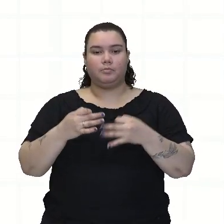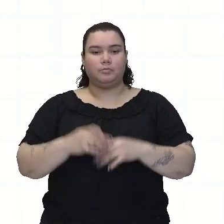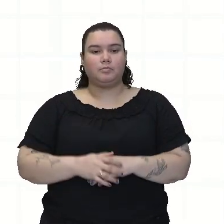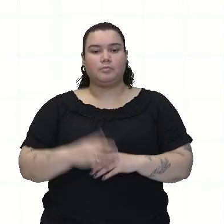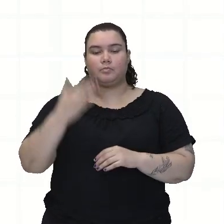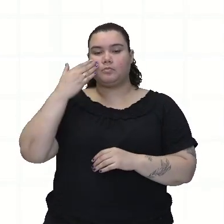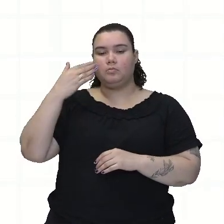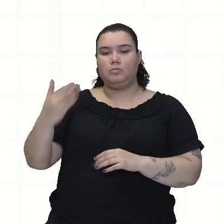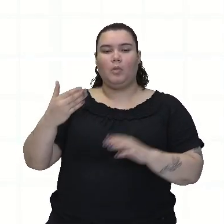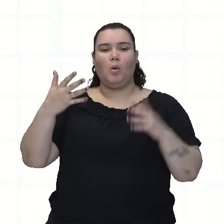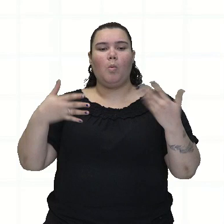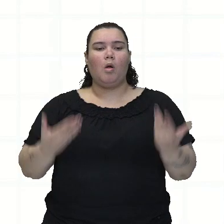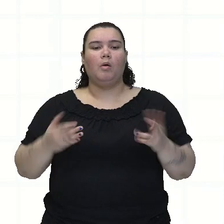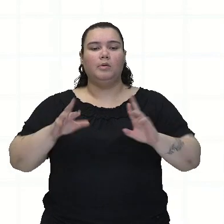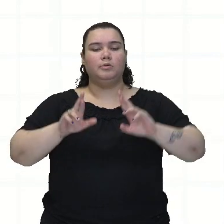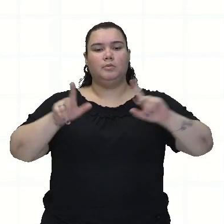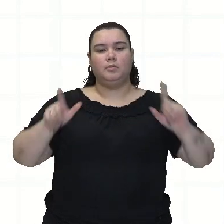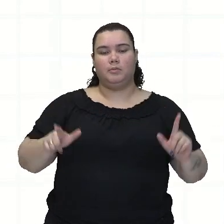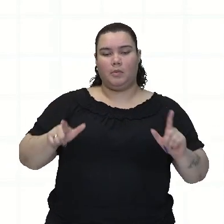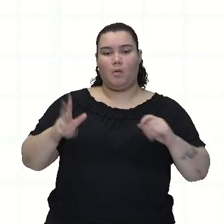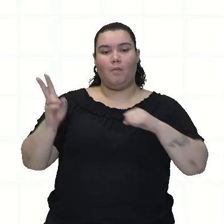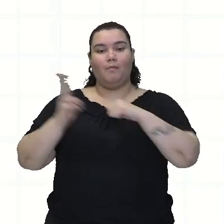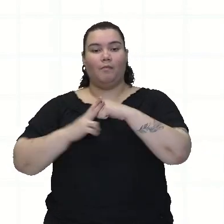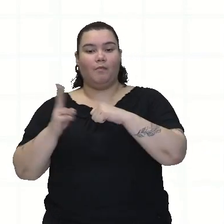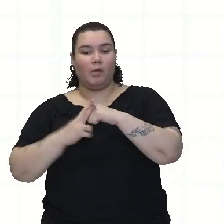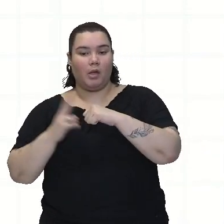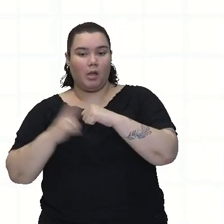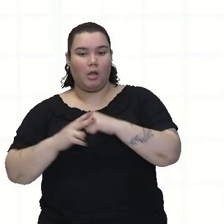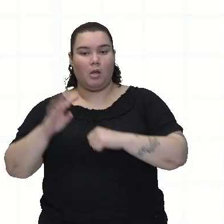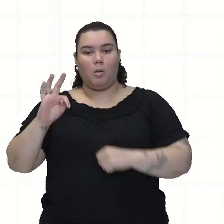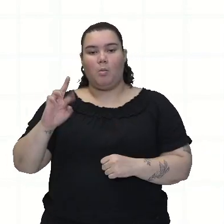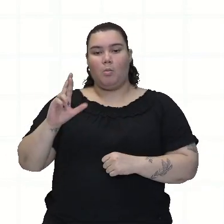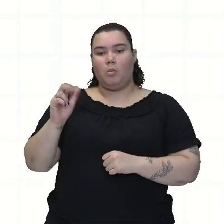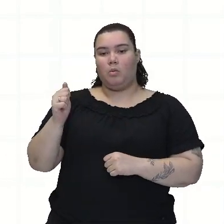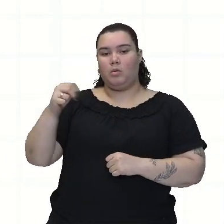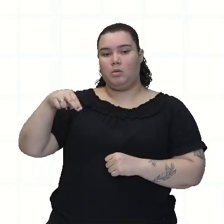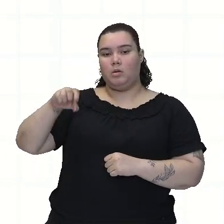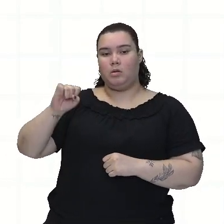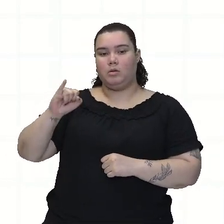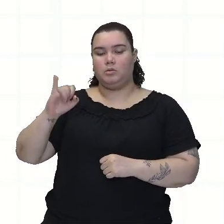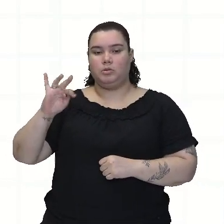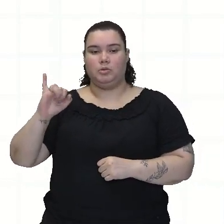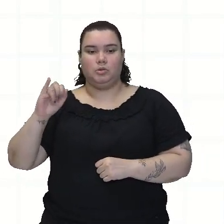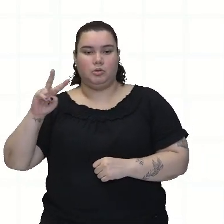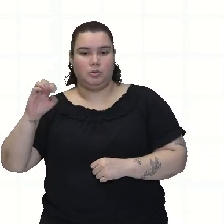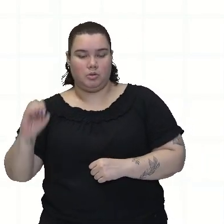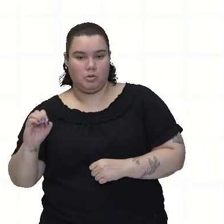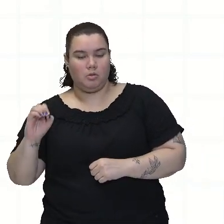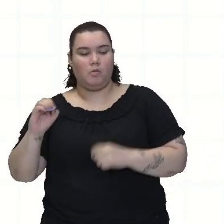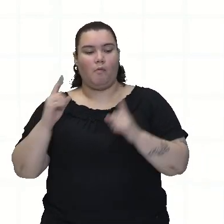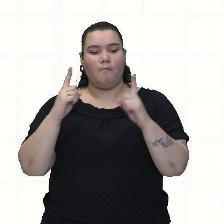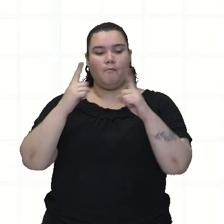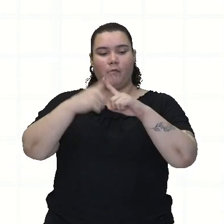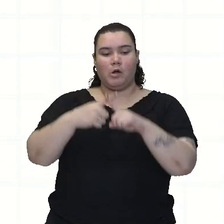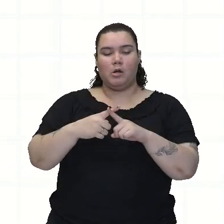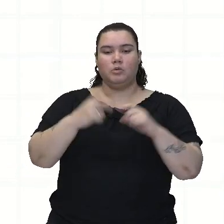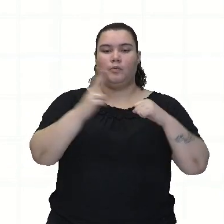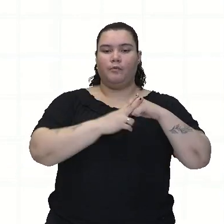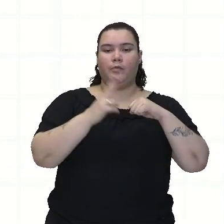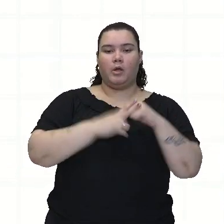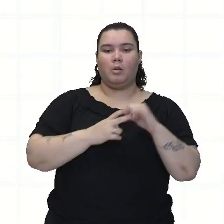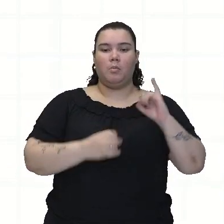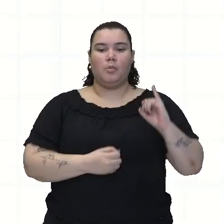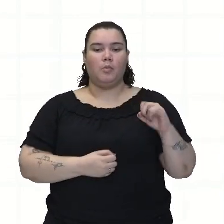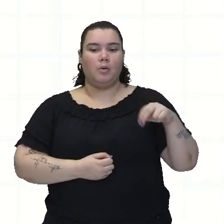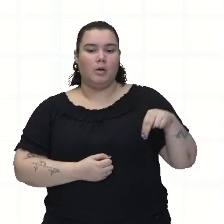Olha aí o verbo transitivo versus o verbo intransitivo. Eu tenho o verbo transitivo, que é aquele que necessita de